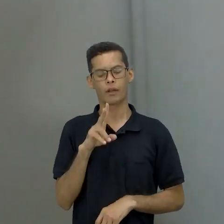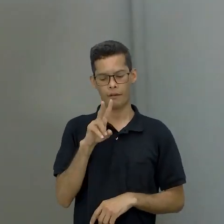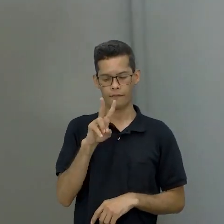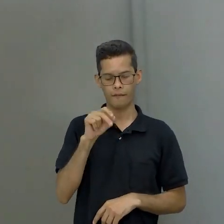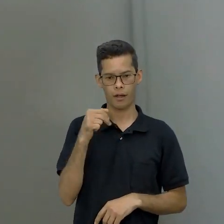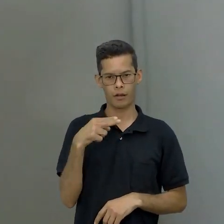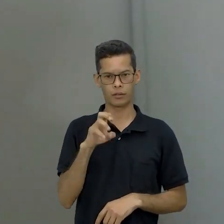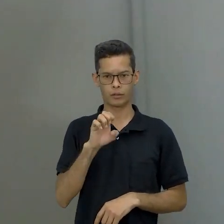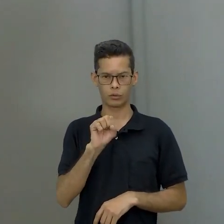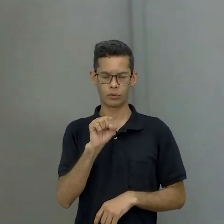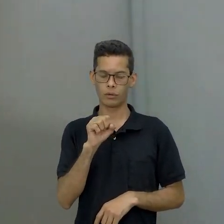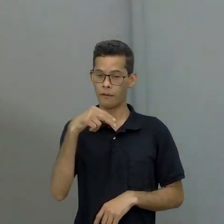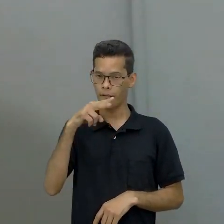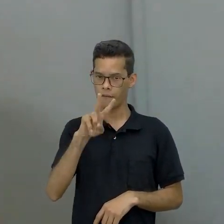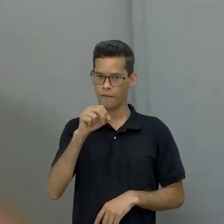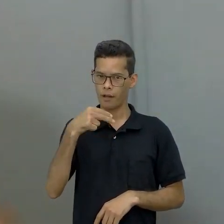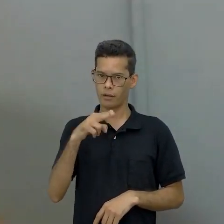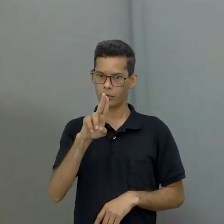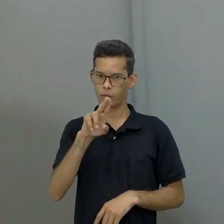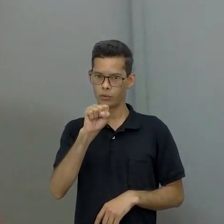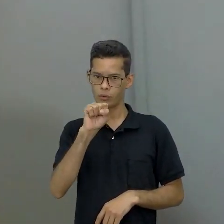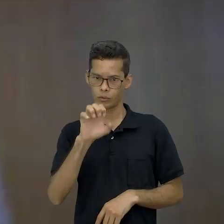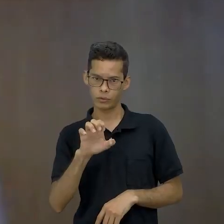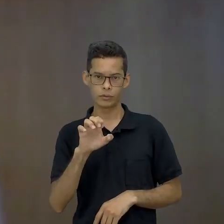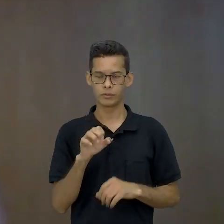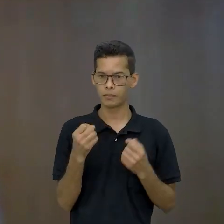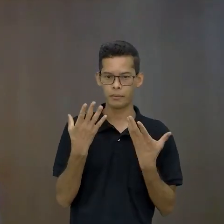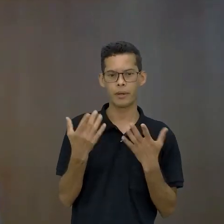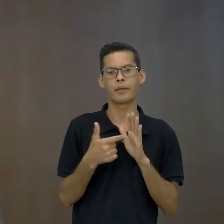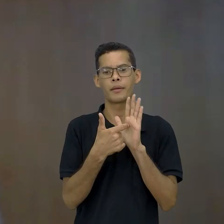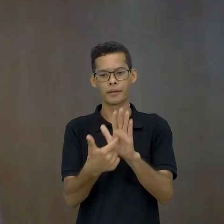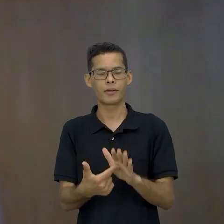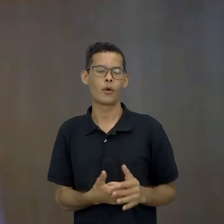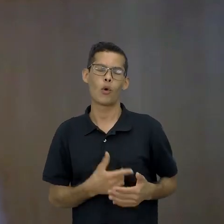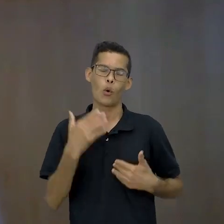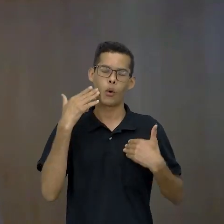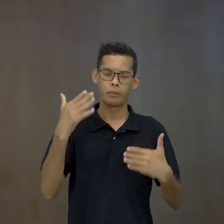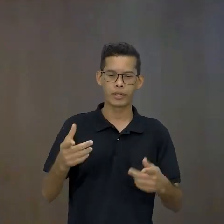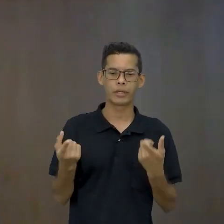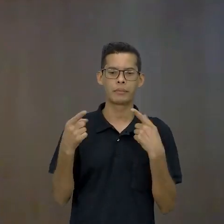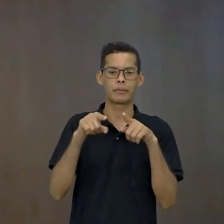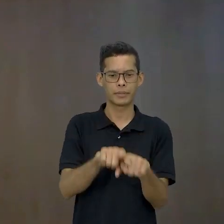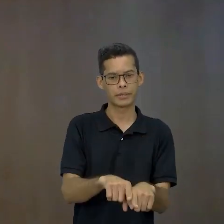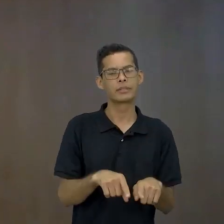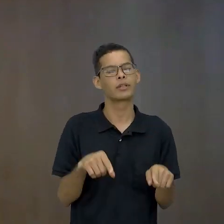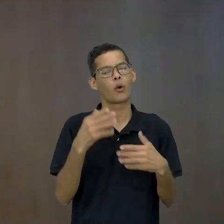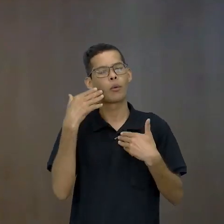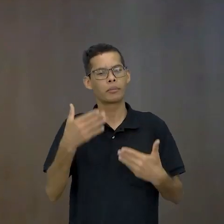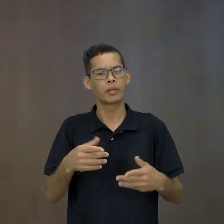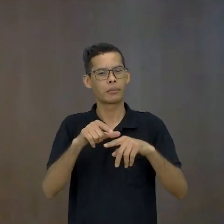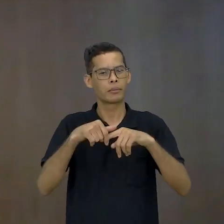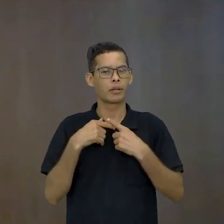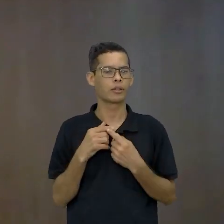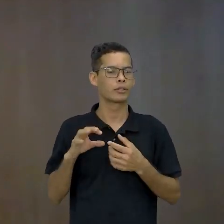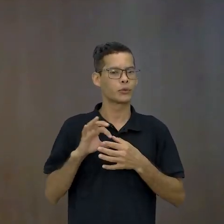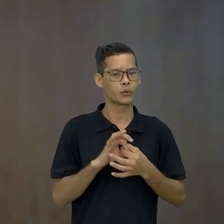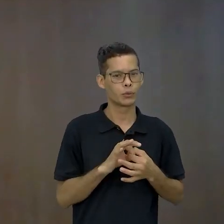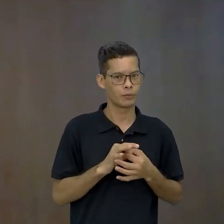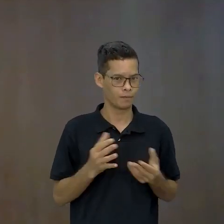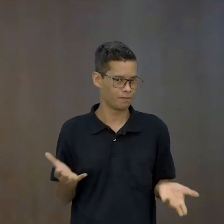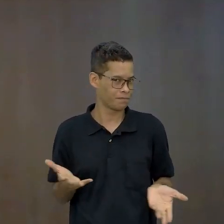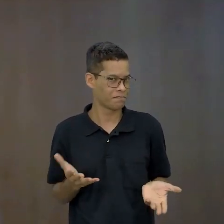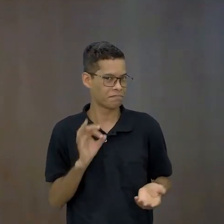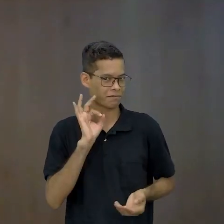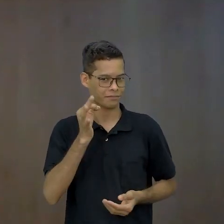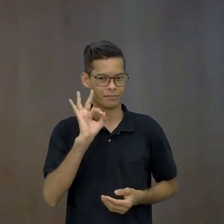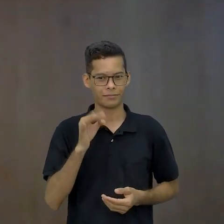você pode se apresentar para nós? Olá, Márcia, muito obrigada pela parceria, obrigada por estarmos juntos aí, professor